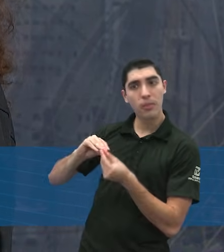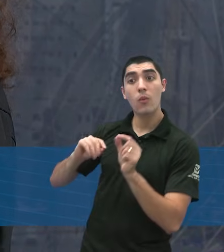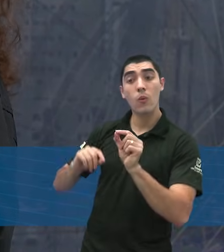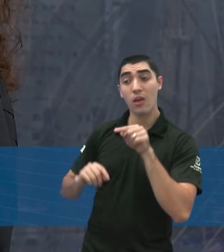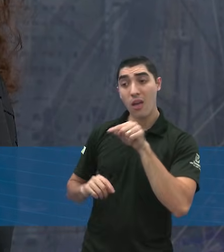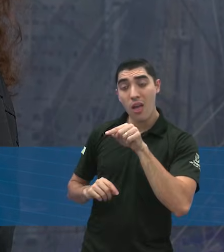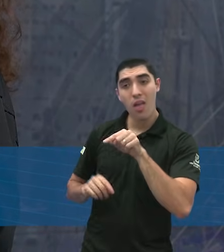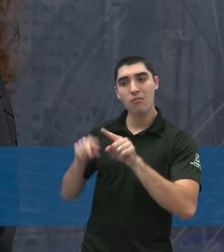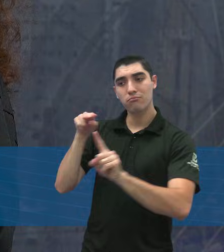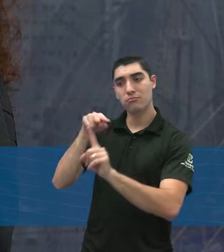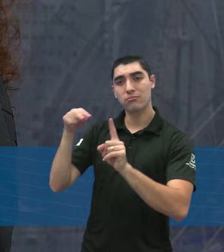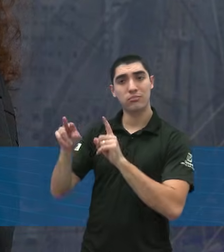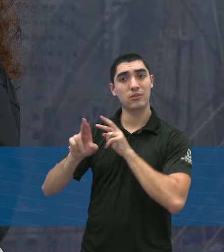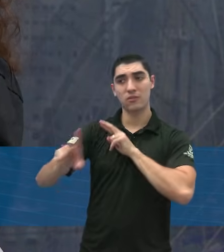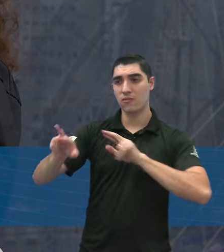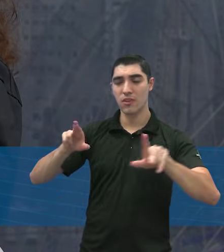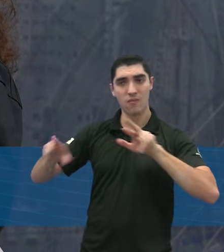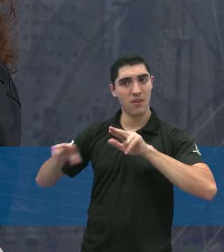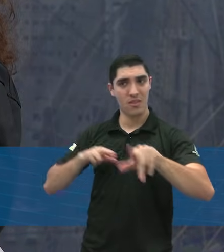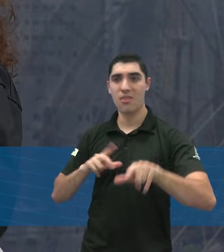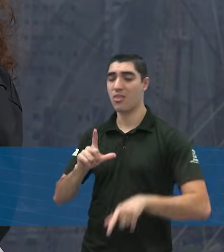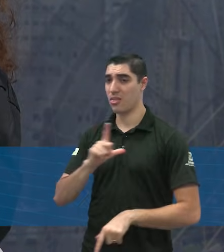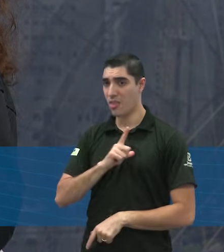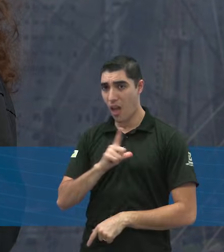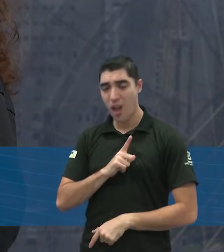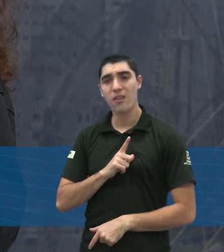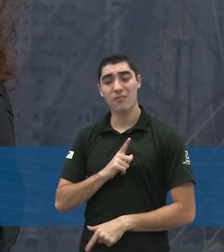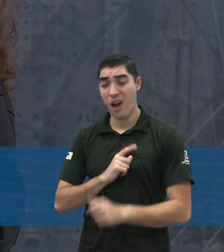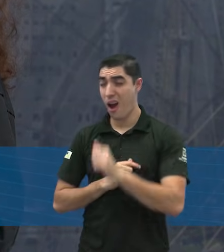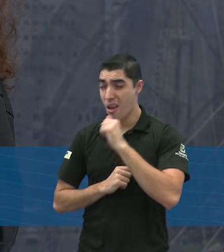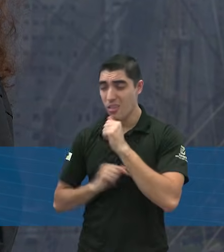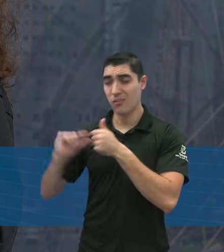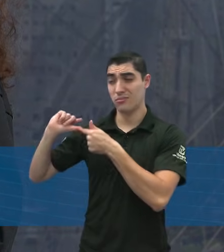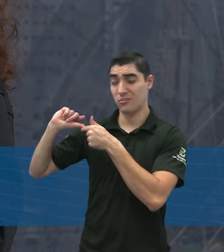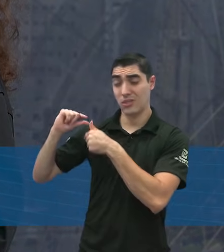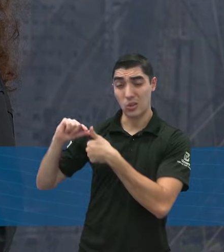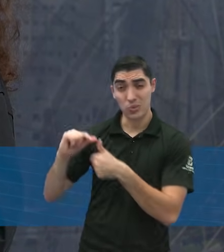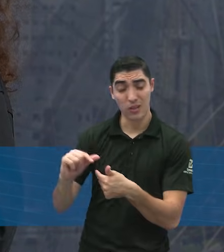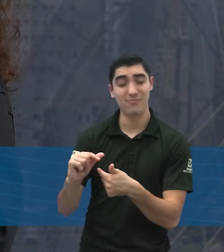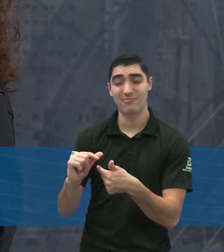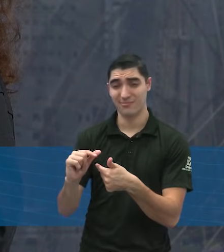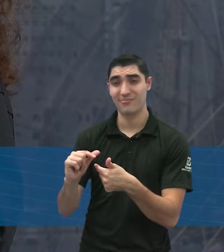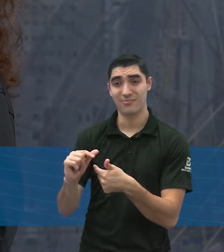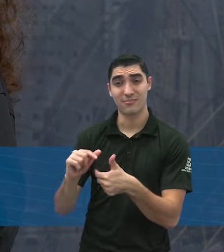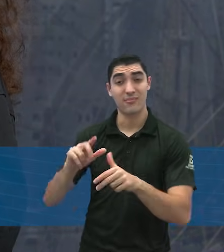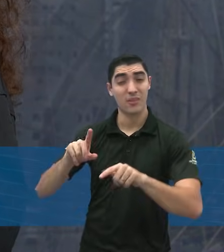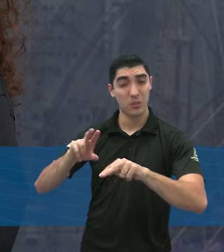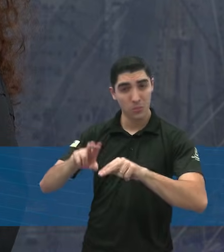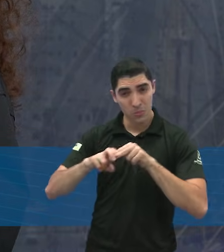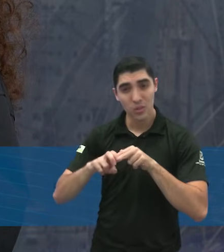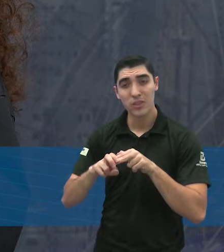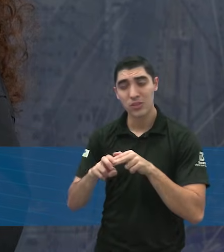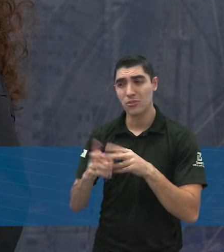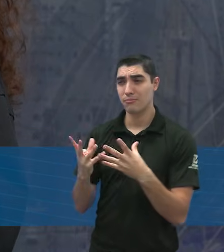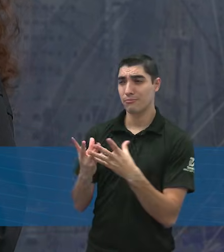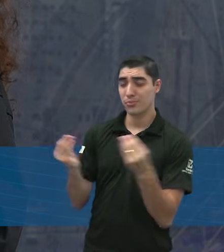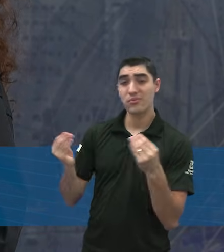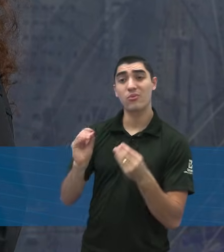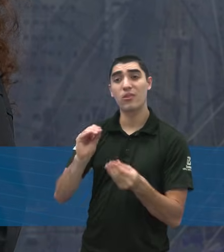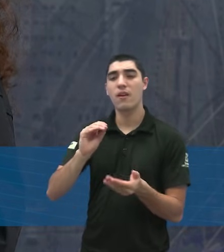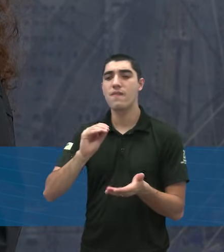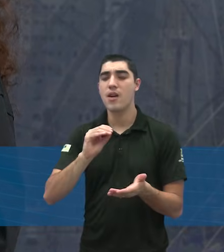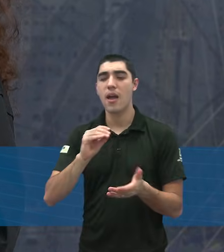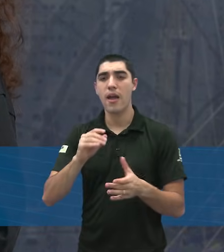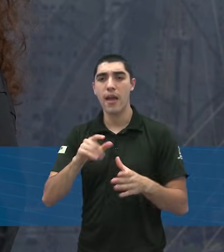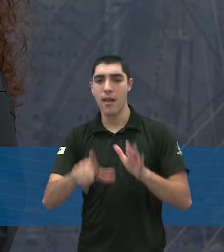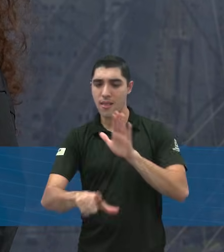pontos diferentes, tem essa diferença tradicional realmente. E muitas vezes até as políticas